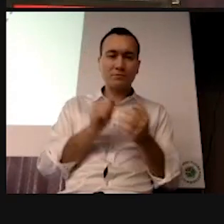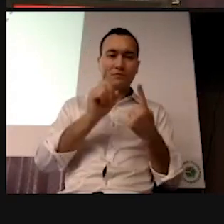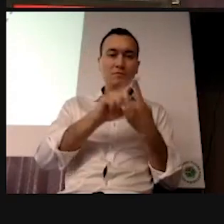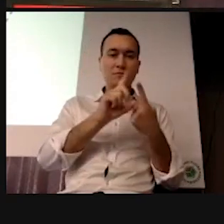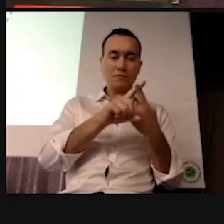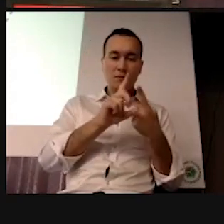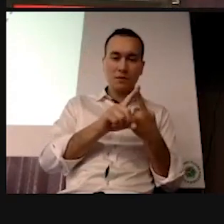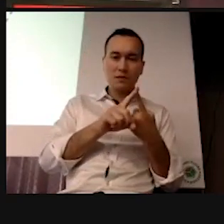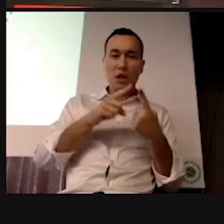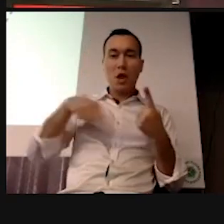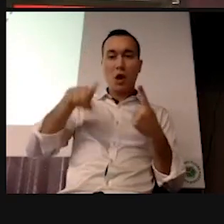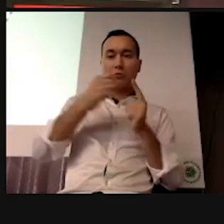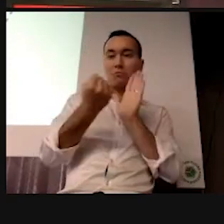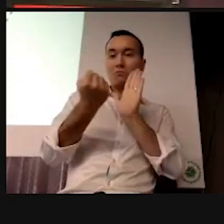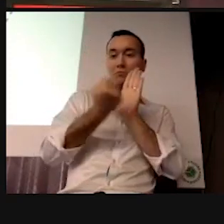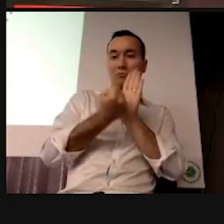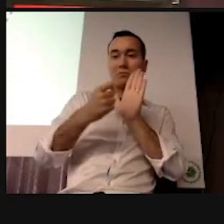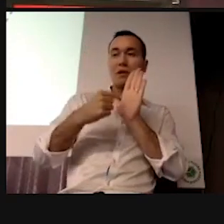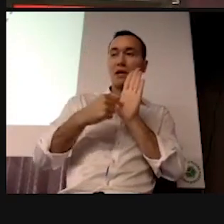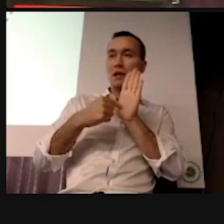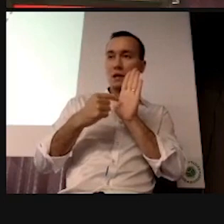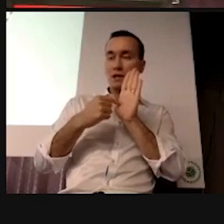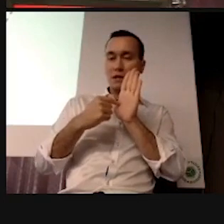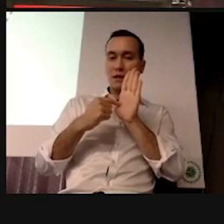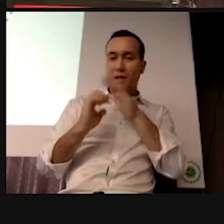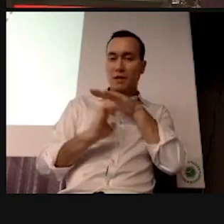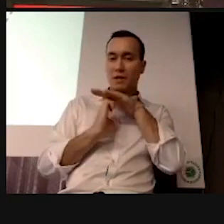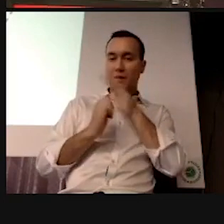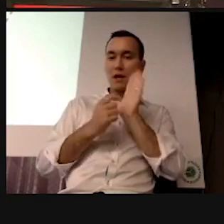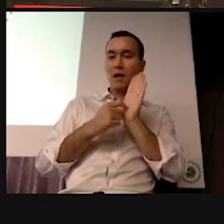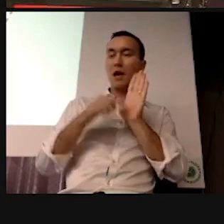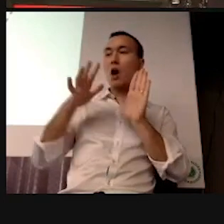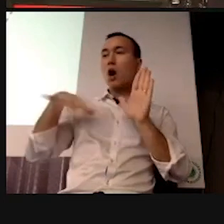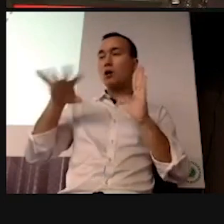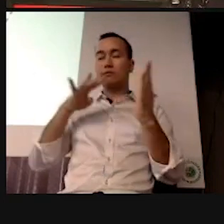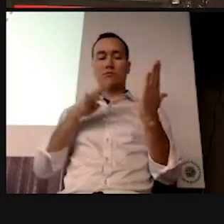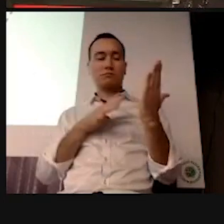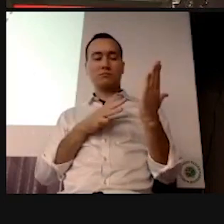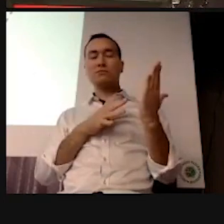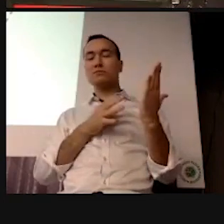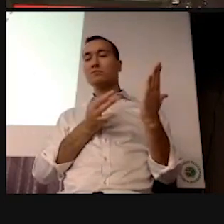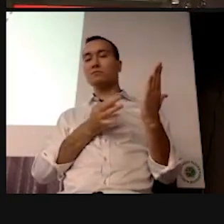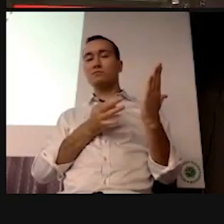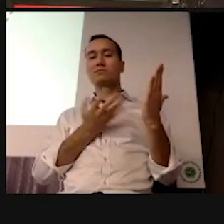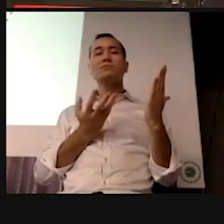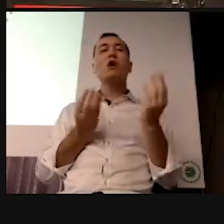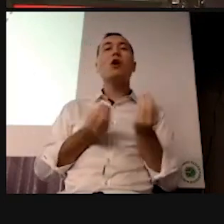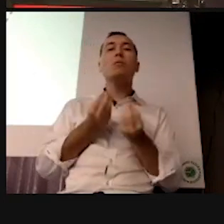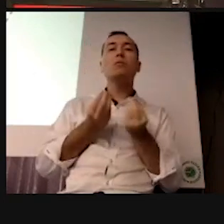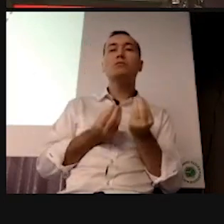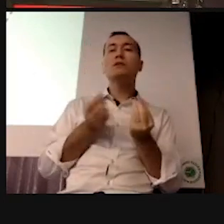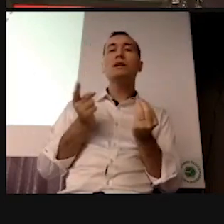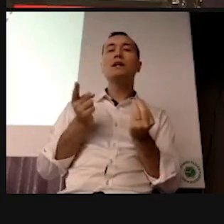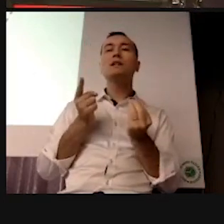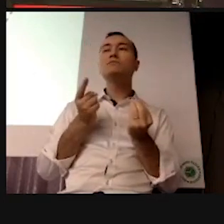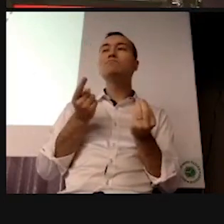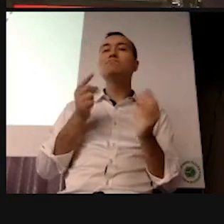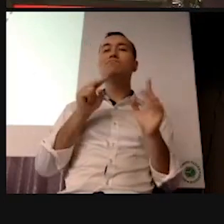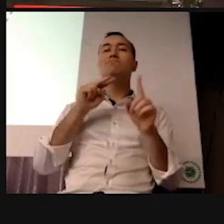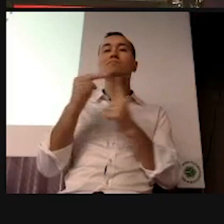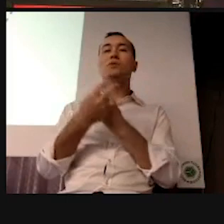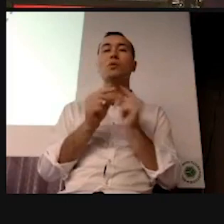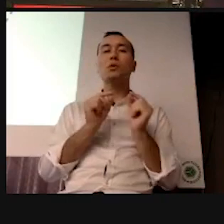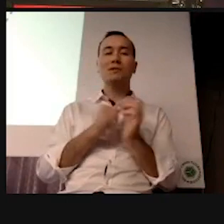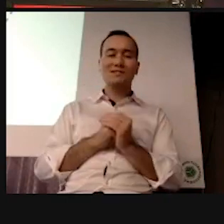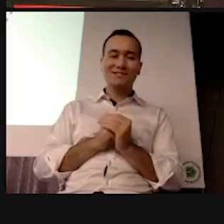empregadora. Como é que a sua marca é vista no mercado? Ou você fica só abrindo vaga e fechando vaga? Só correndo atrás do rabo,